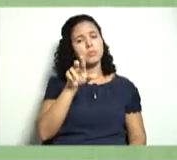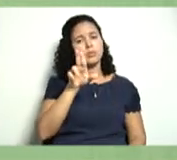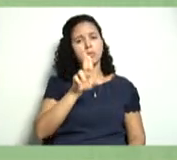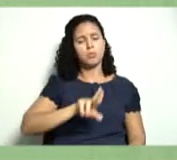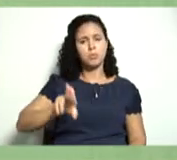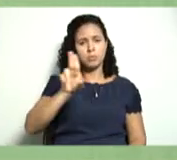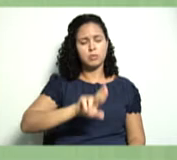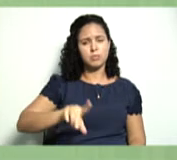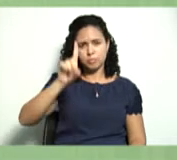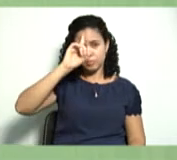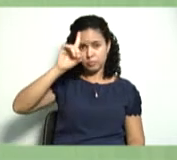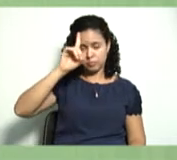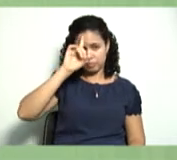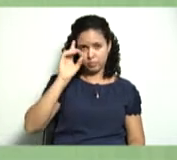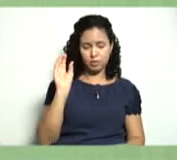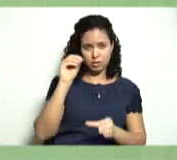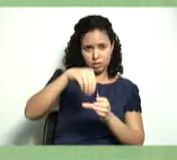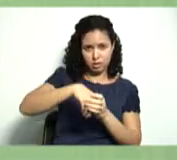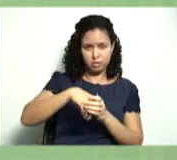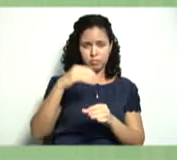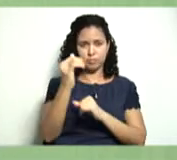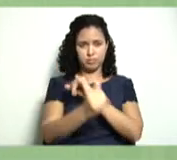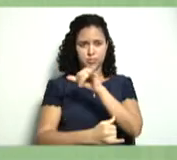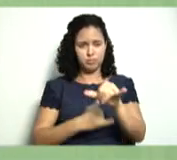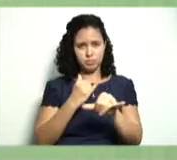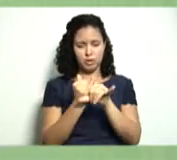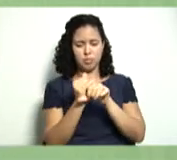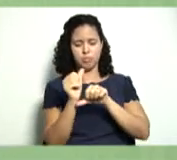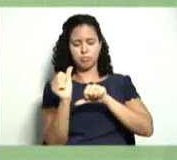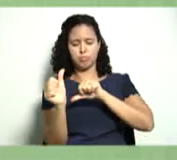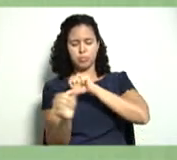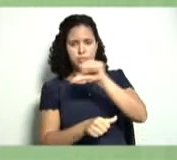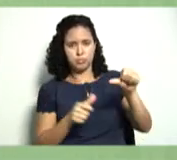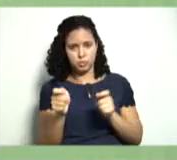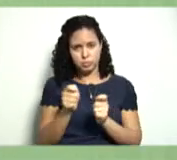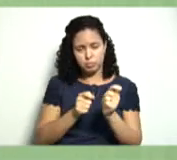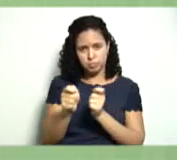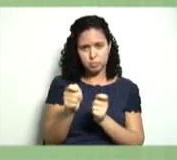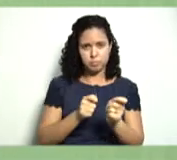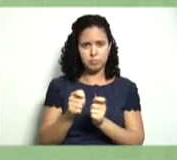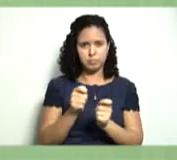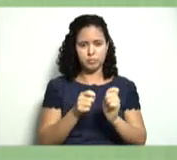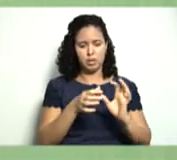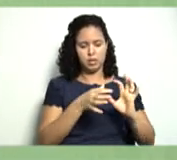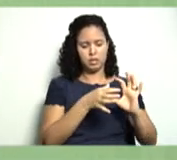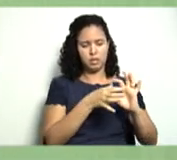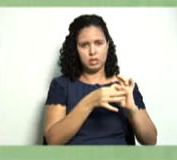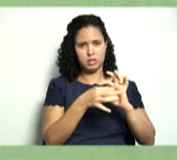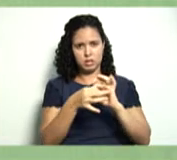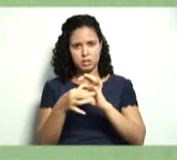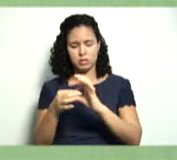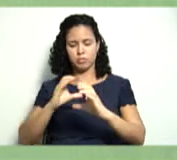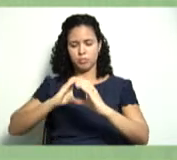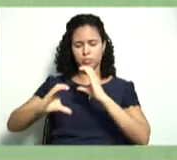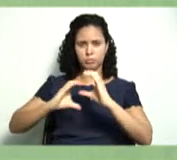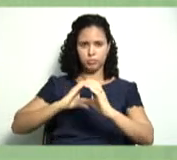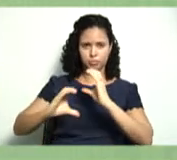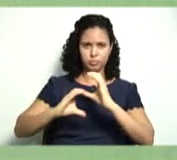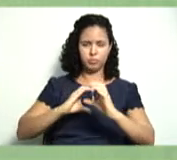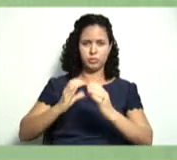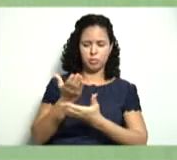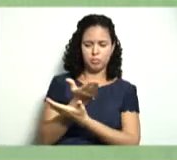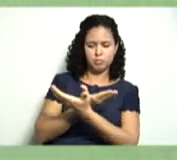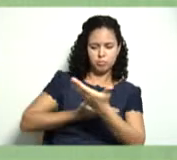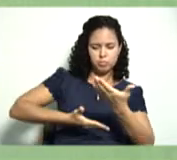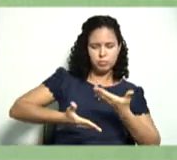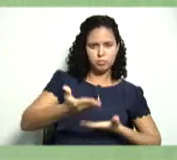na internet é uma conversão e controla e possibilita uma conexão comunicação e transferência